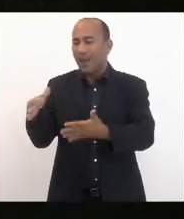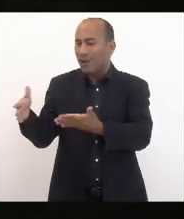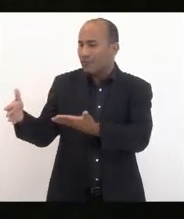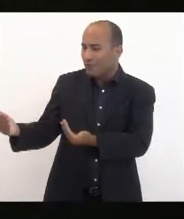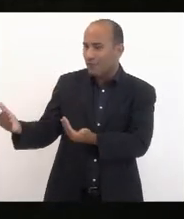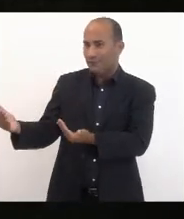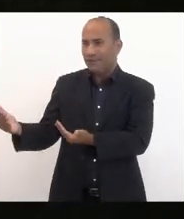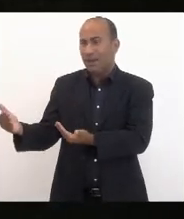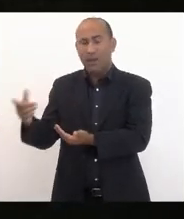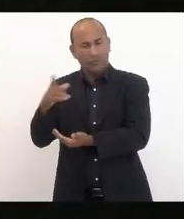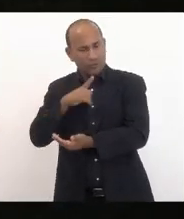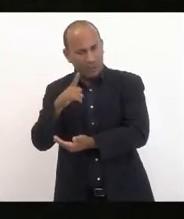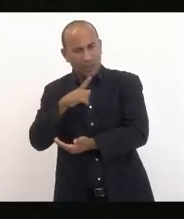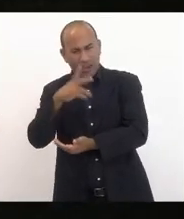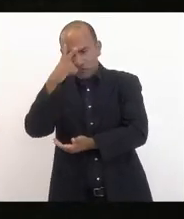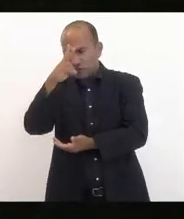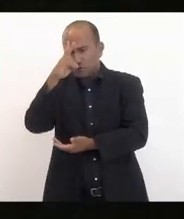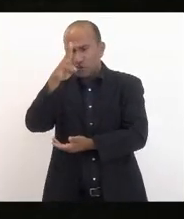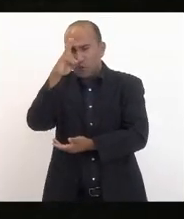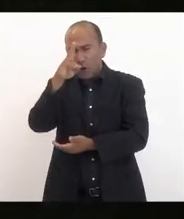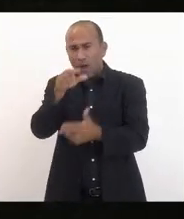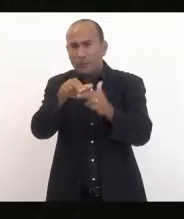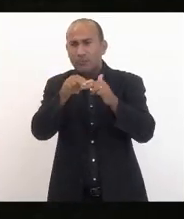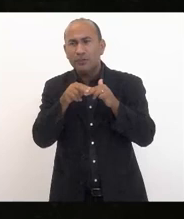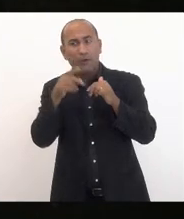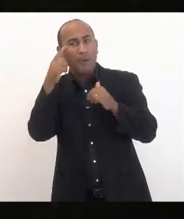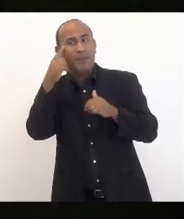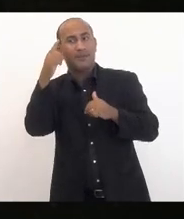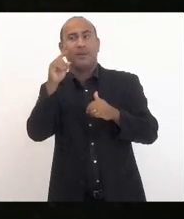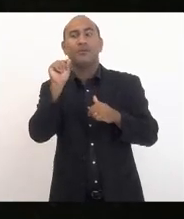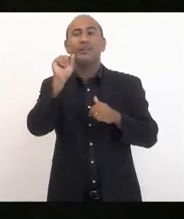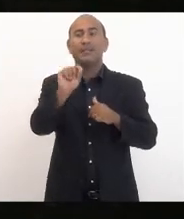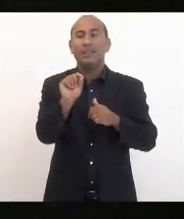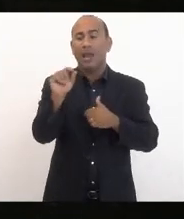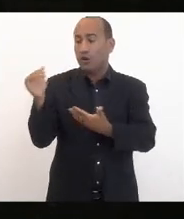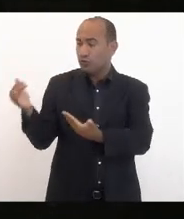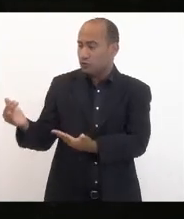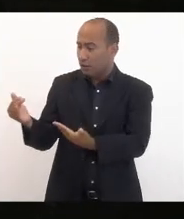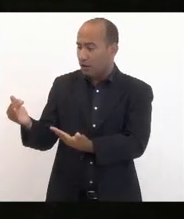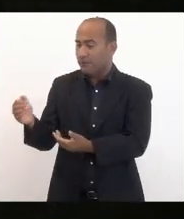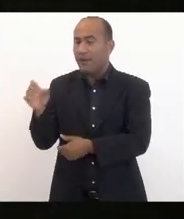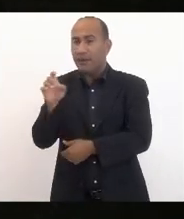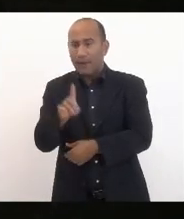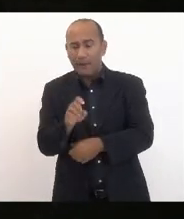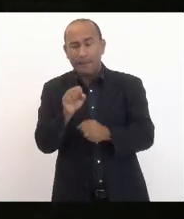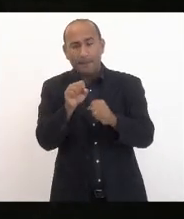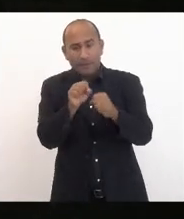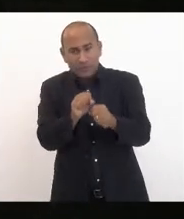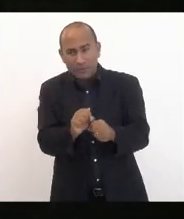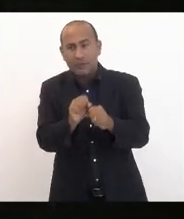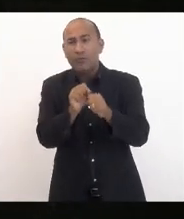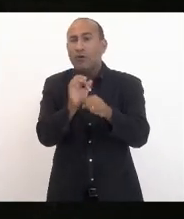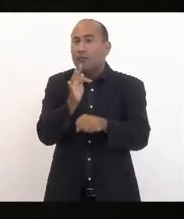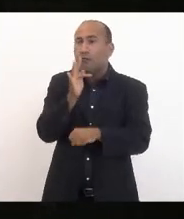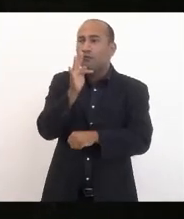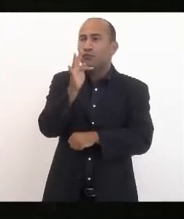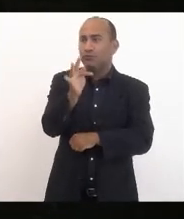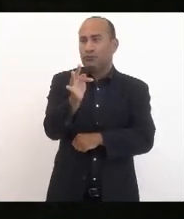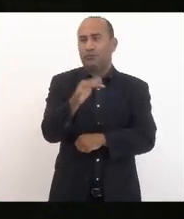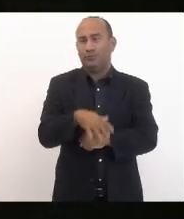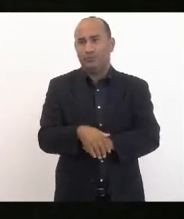tem, historicamente, a reflexão de que as juventudes são as possibilidades para o